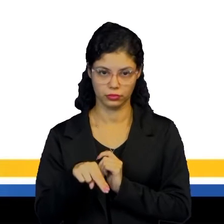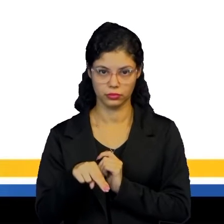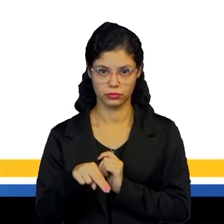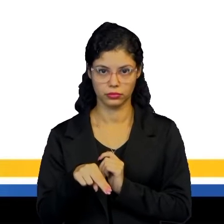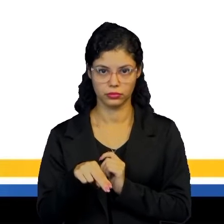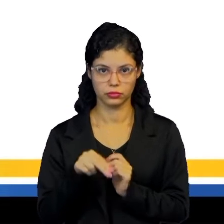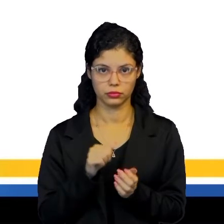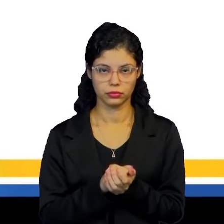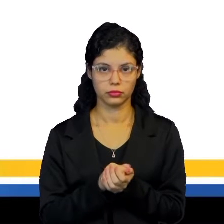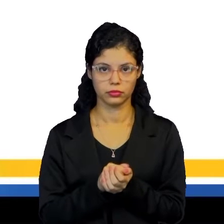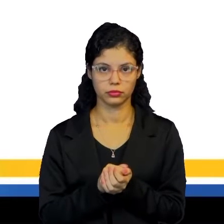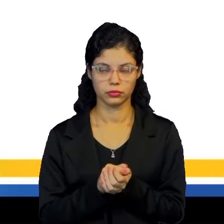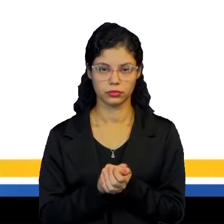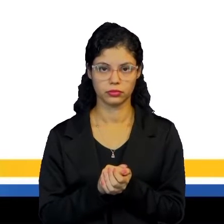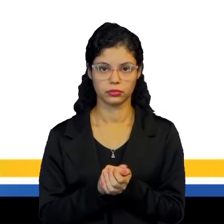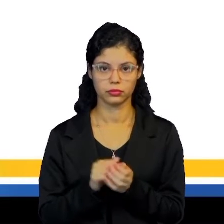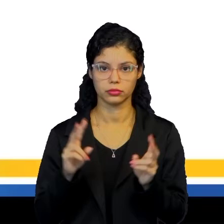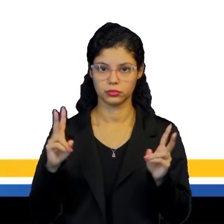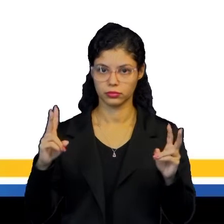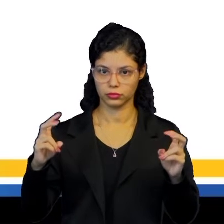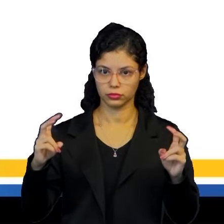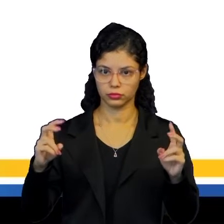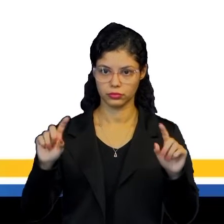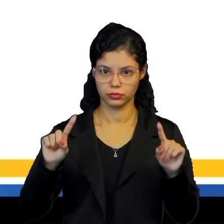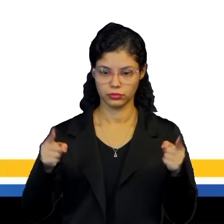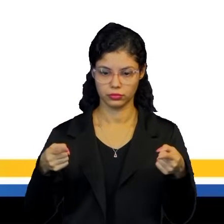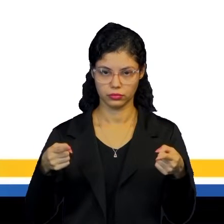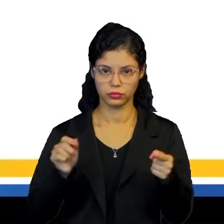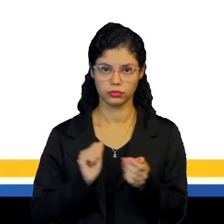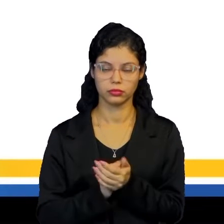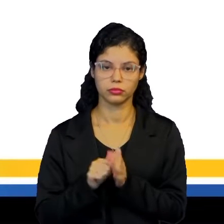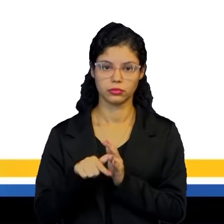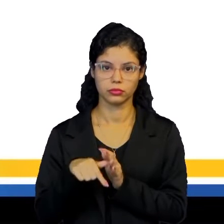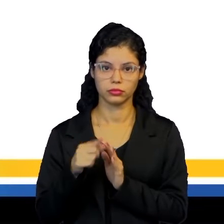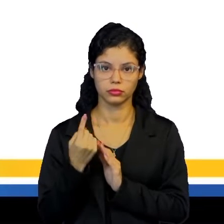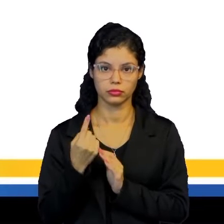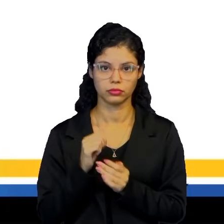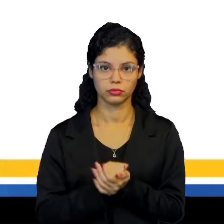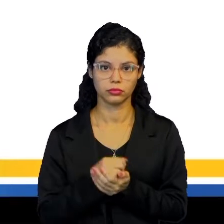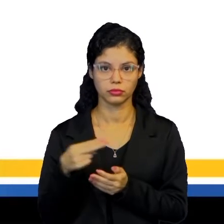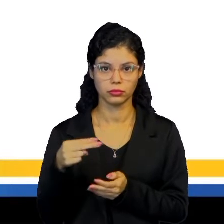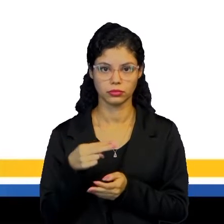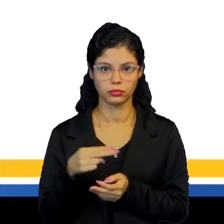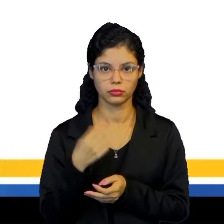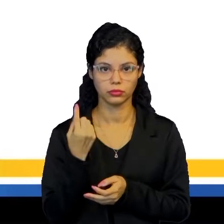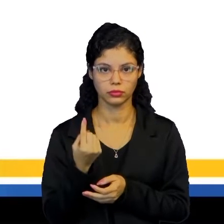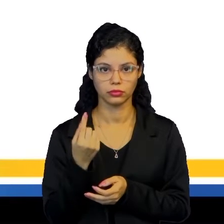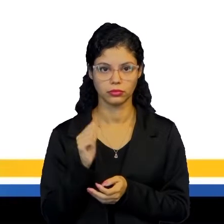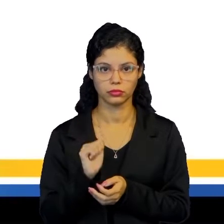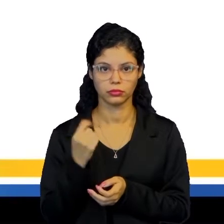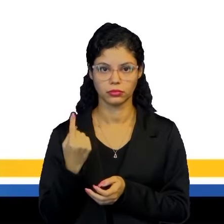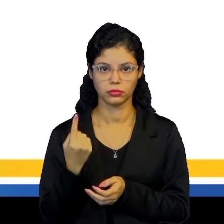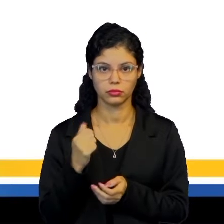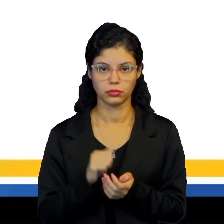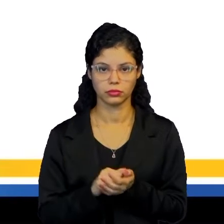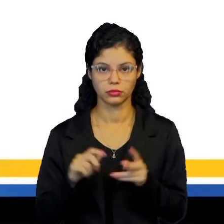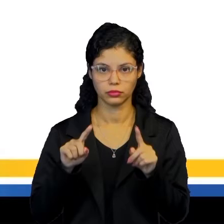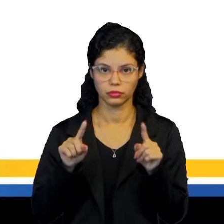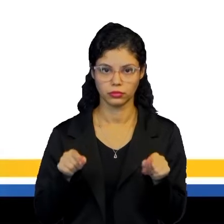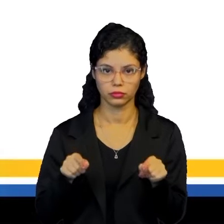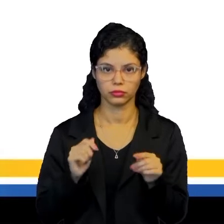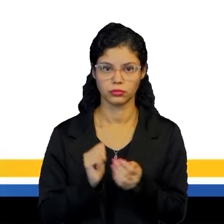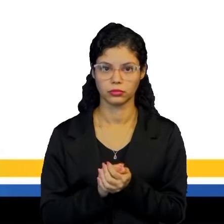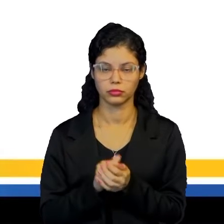Sn, evidência, em parênteses, Q menos 1, que é igual ao A1,